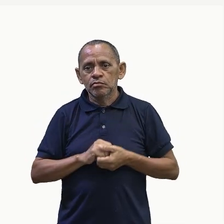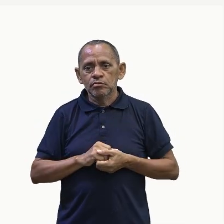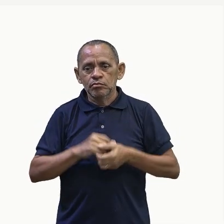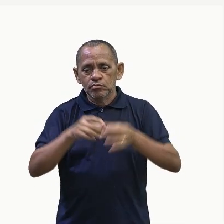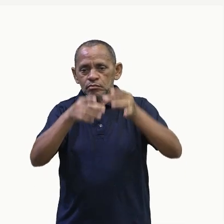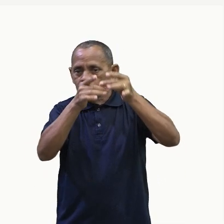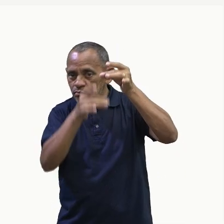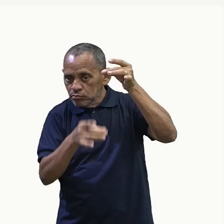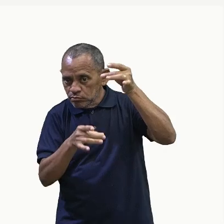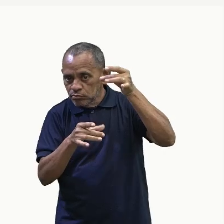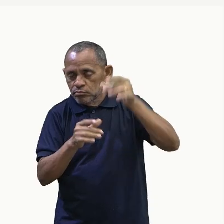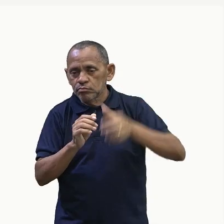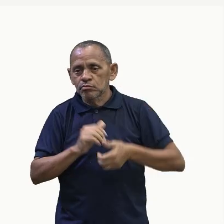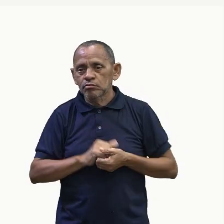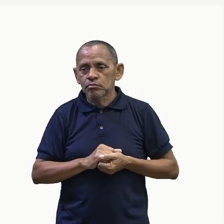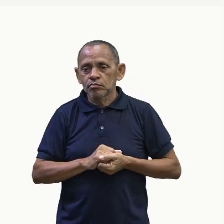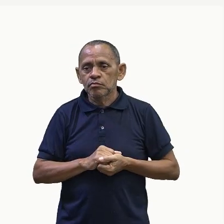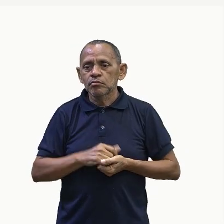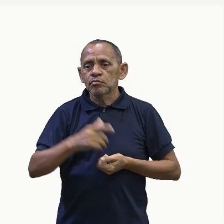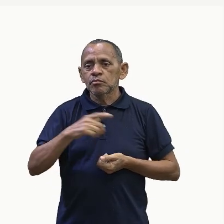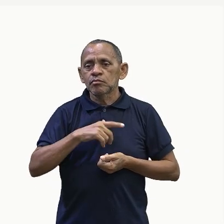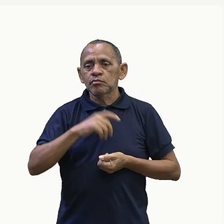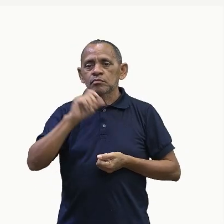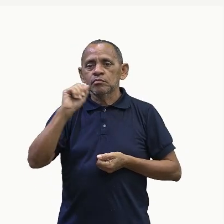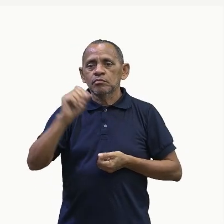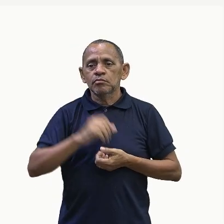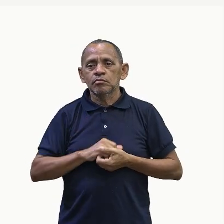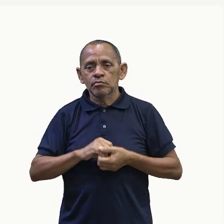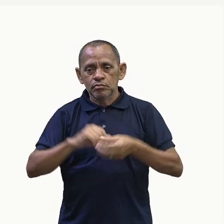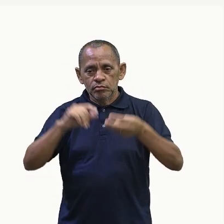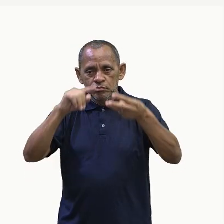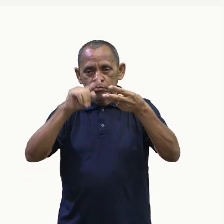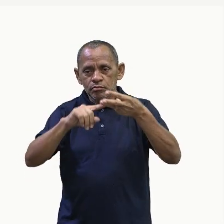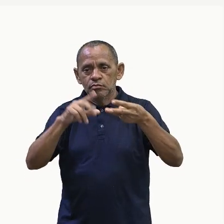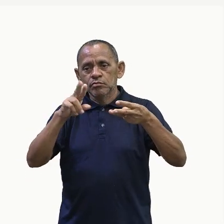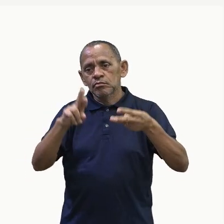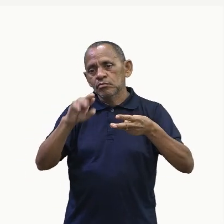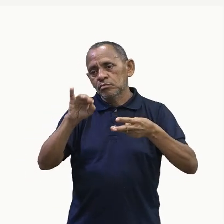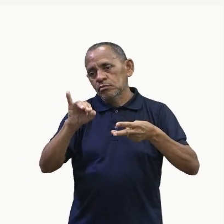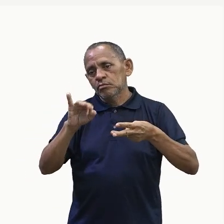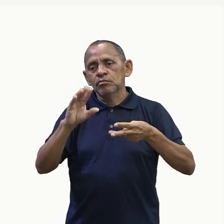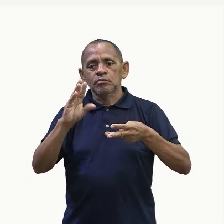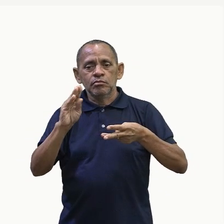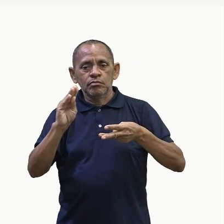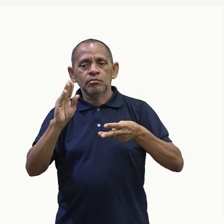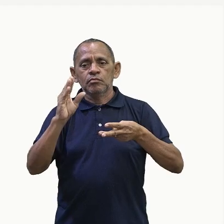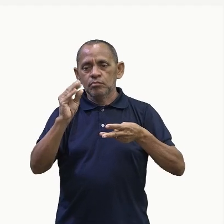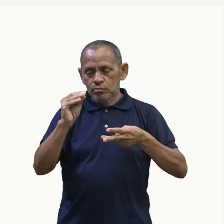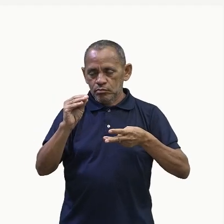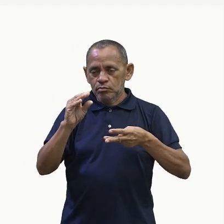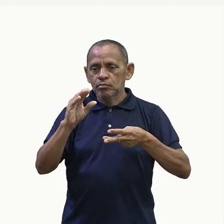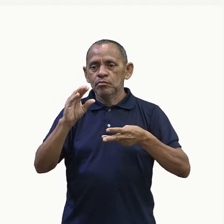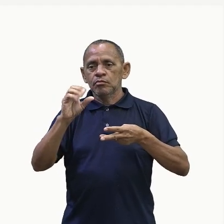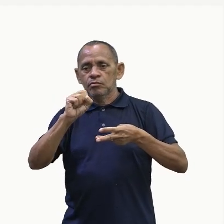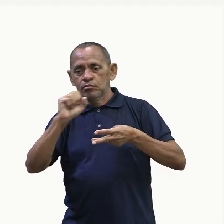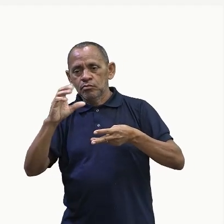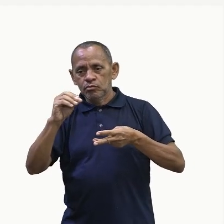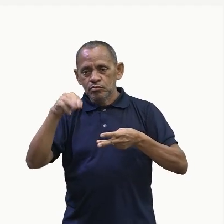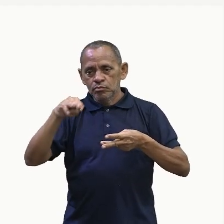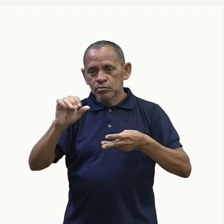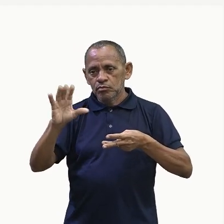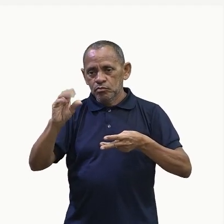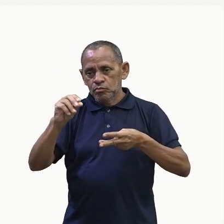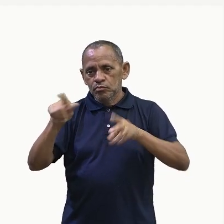RNA mensageiro, nós vamos ter o RNA ribossômico, que ele vai compor ali a estrutura dos ribossomos e participa